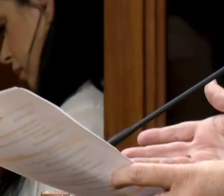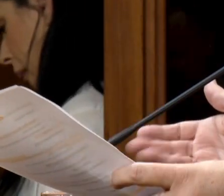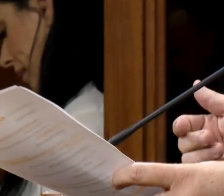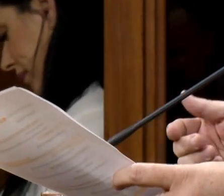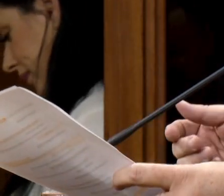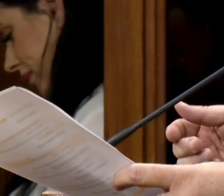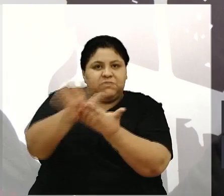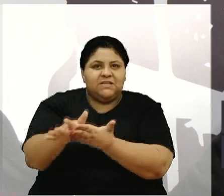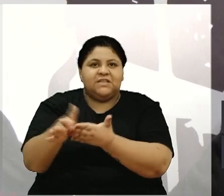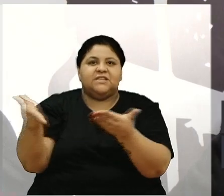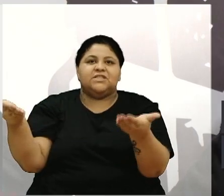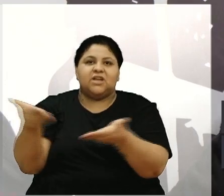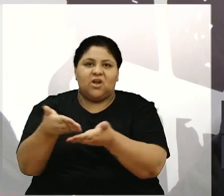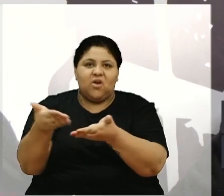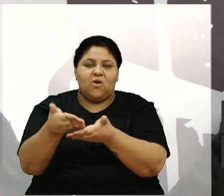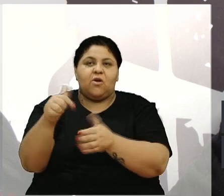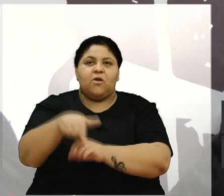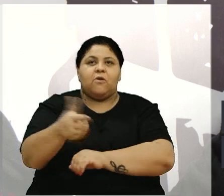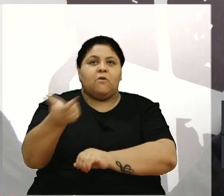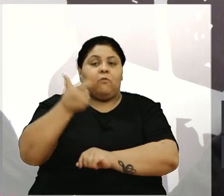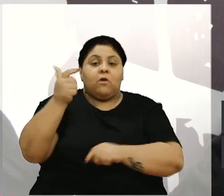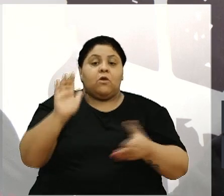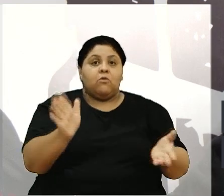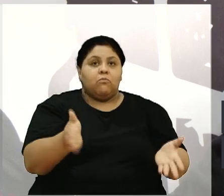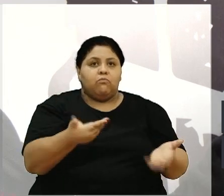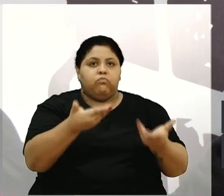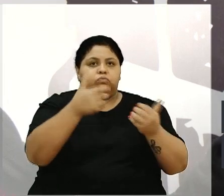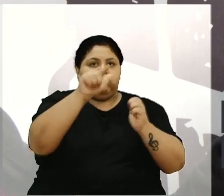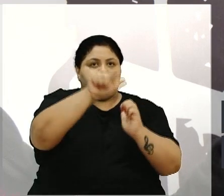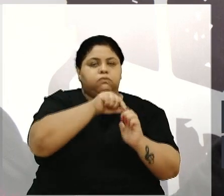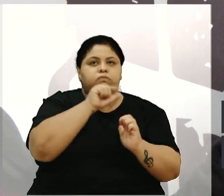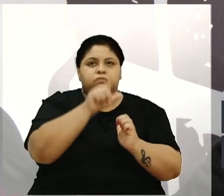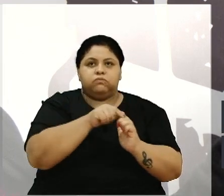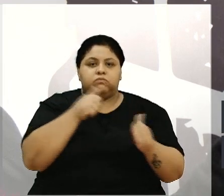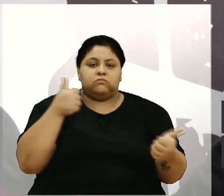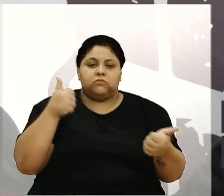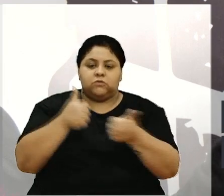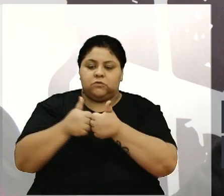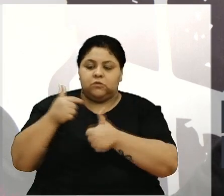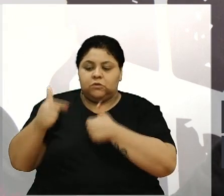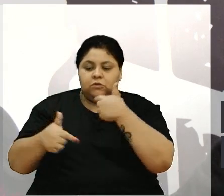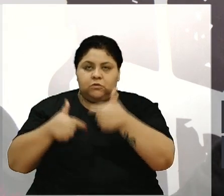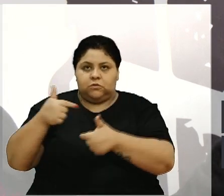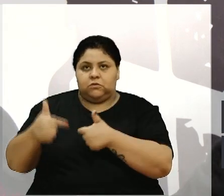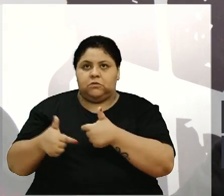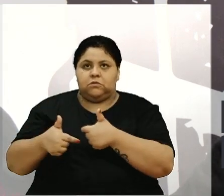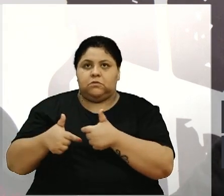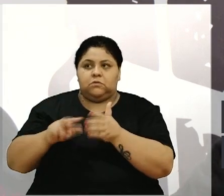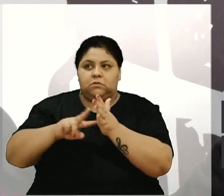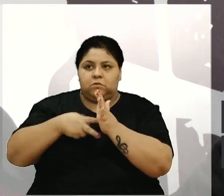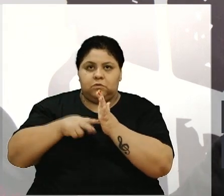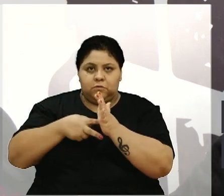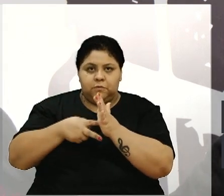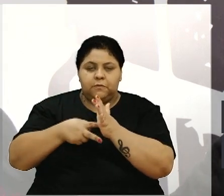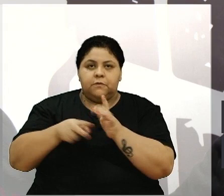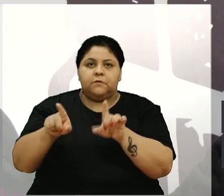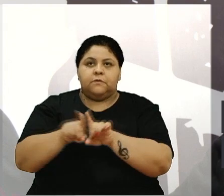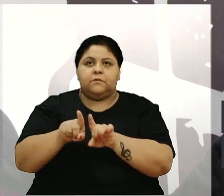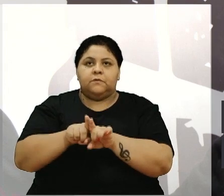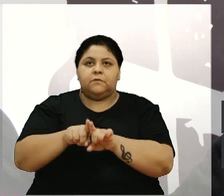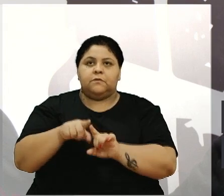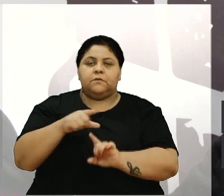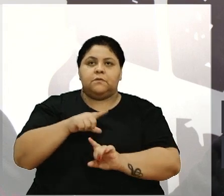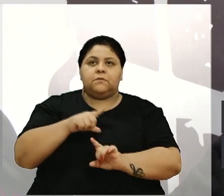isso afeta o Estado. Eu quero incentivar que os empresários, junto com os trabalhadores, com os sindicatos, enfim,